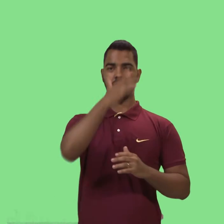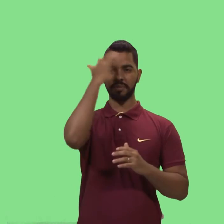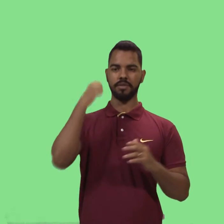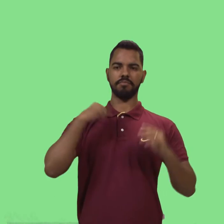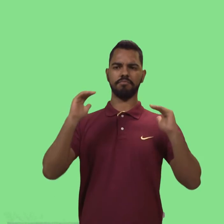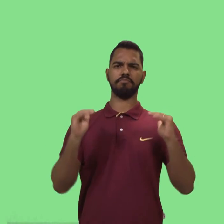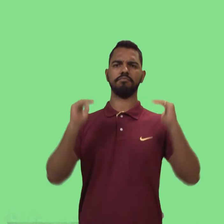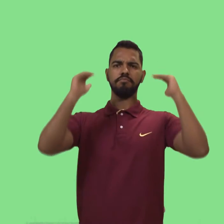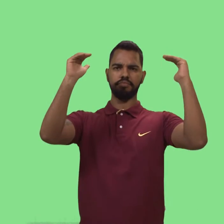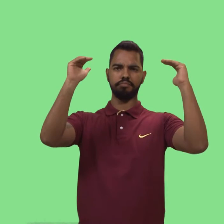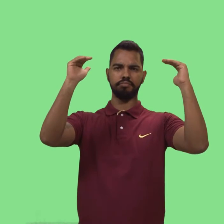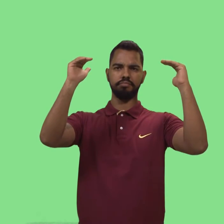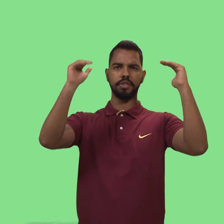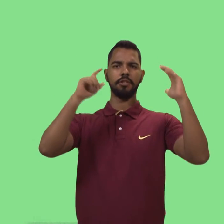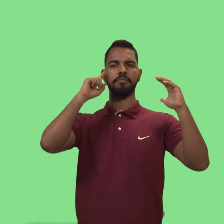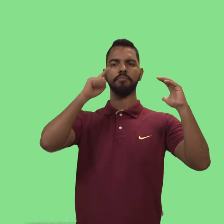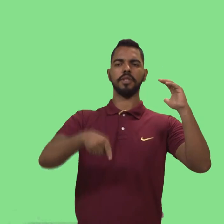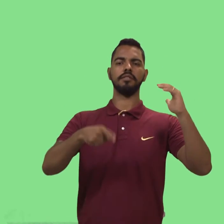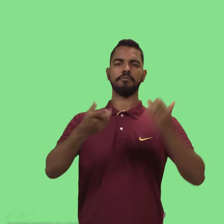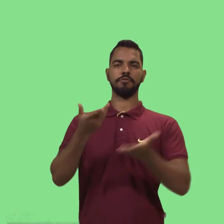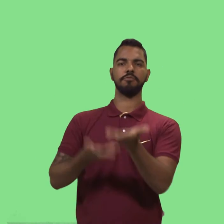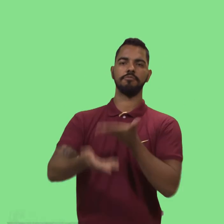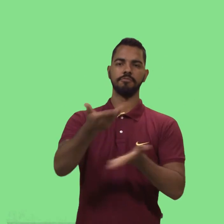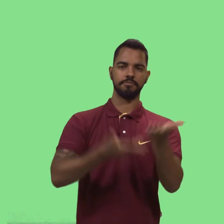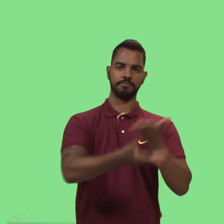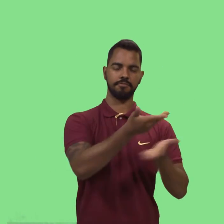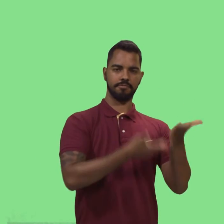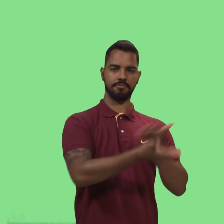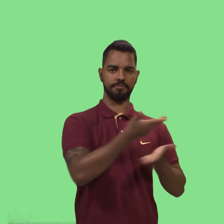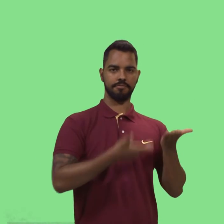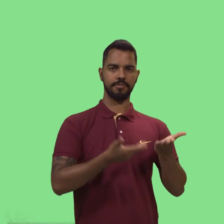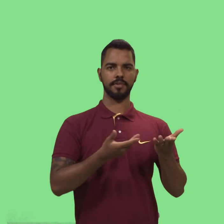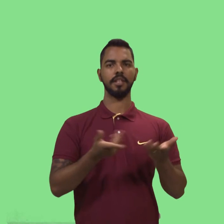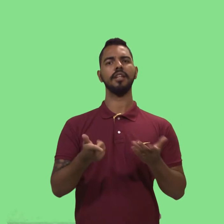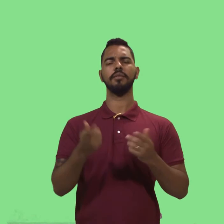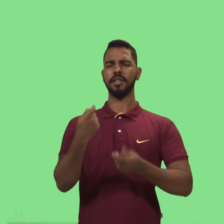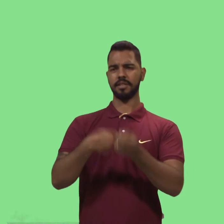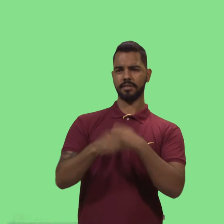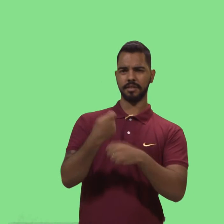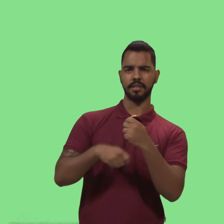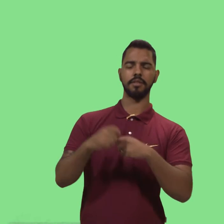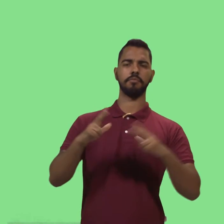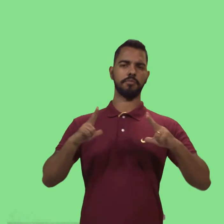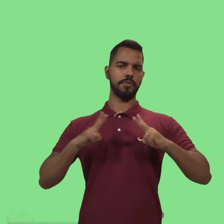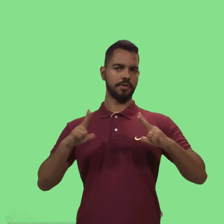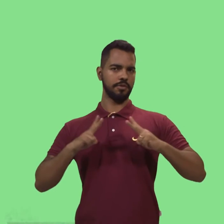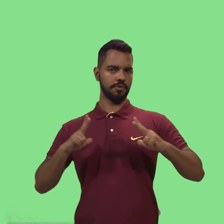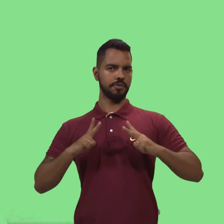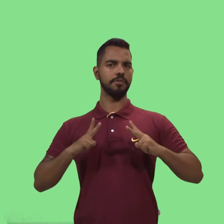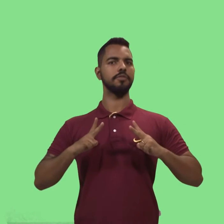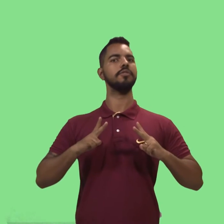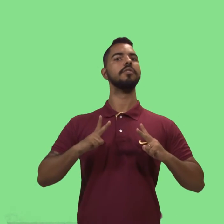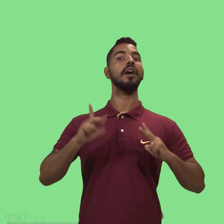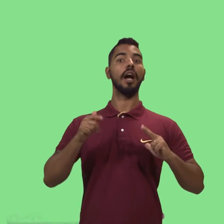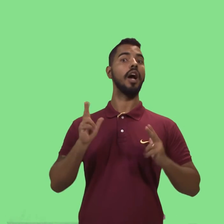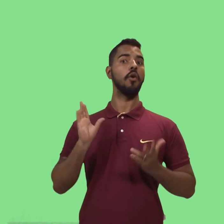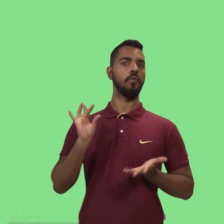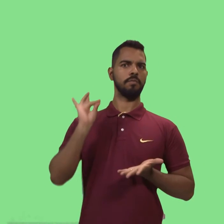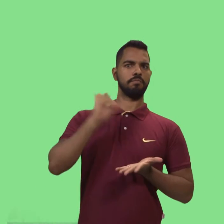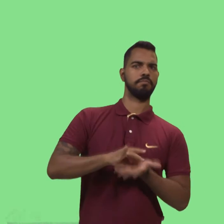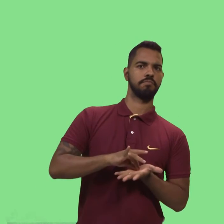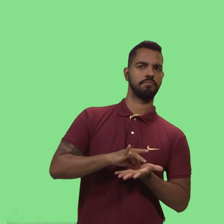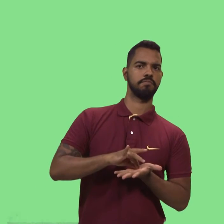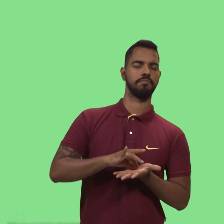superior para a troca de informações de subalternos e entre a administração e empresas particulares, em caráter